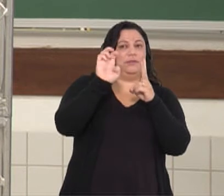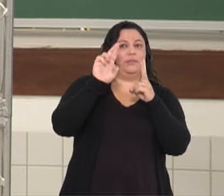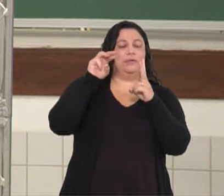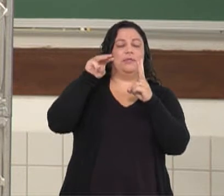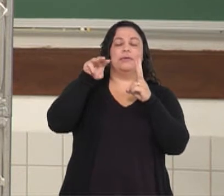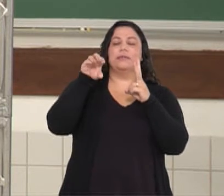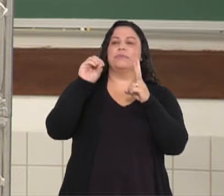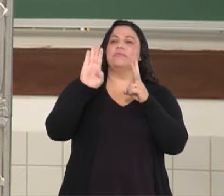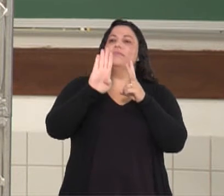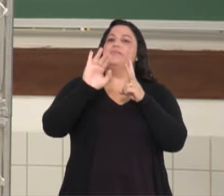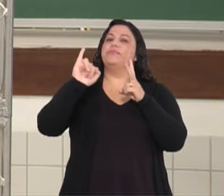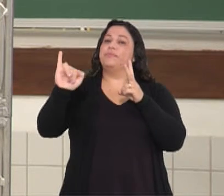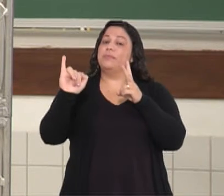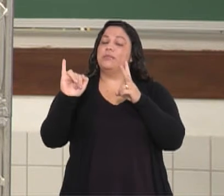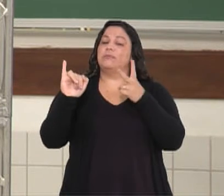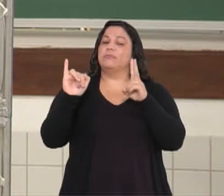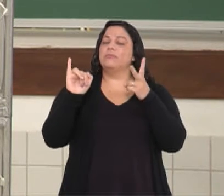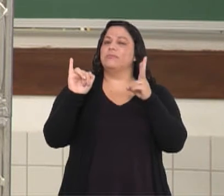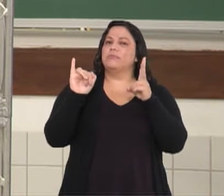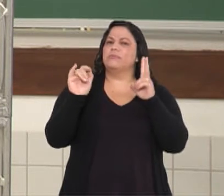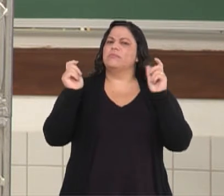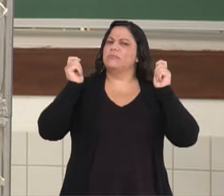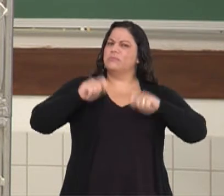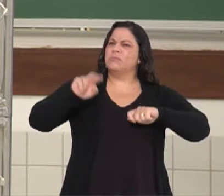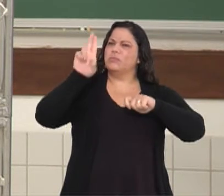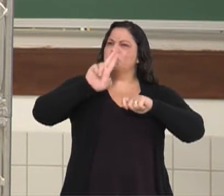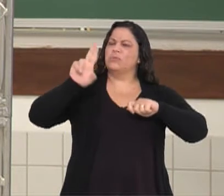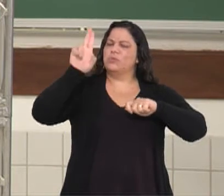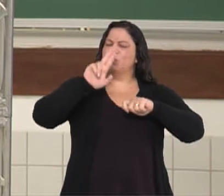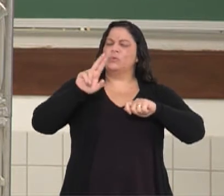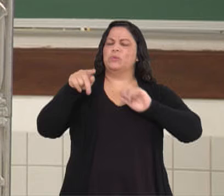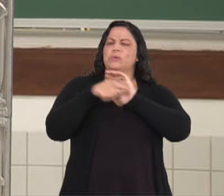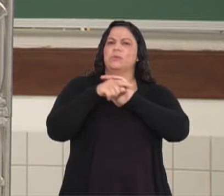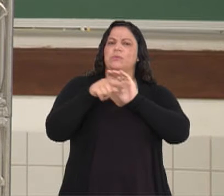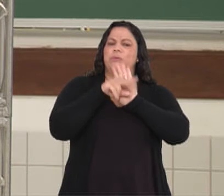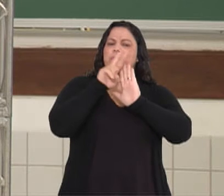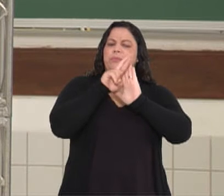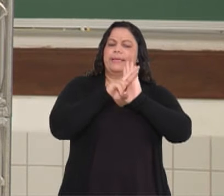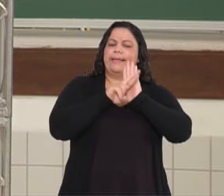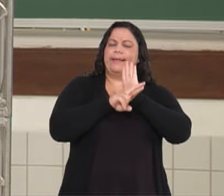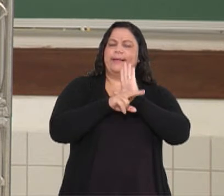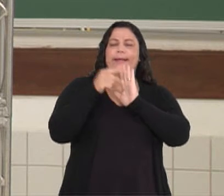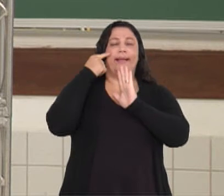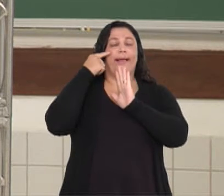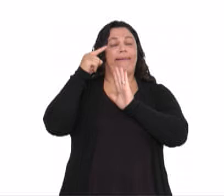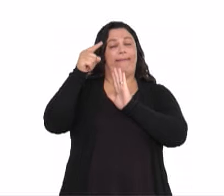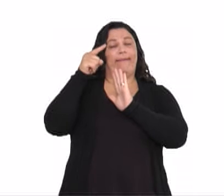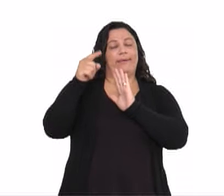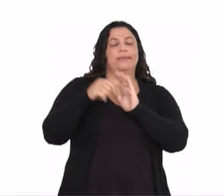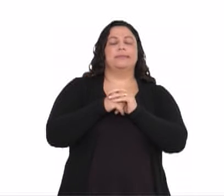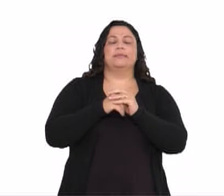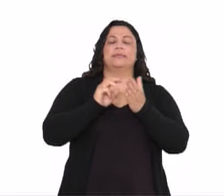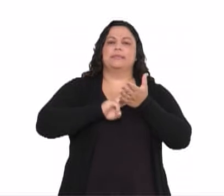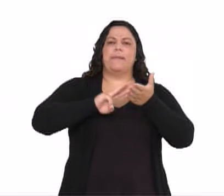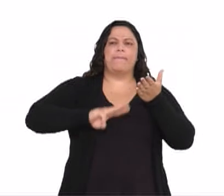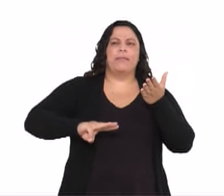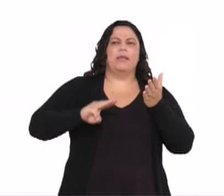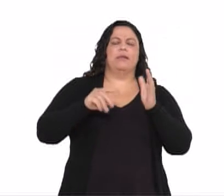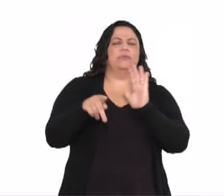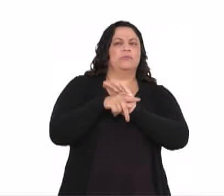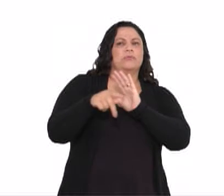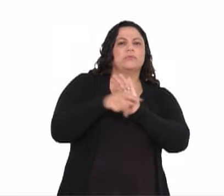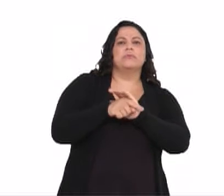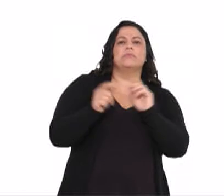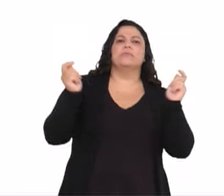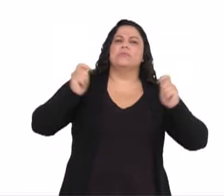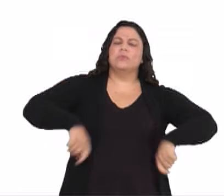binômio, pode-se utilizar do Briot-Ruffini, que vai dar certo. Então, esse método, você, para iniciar ele,